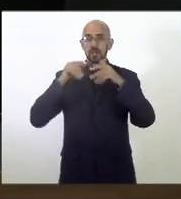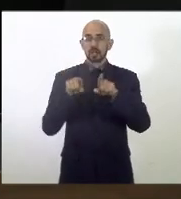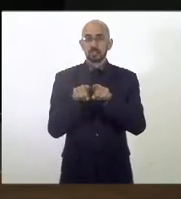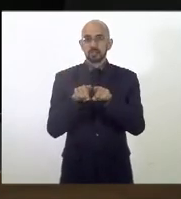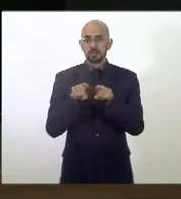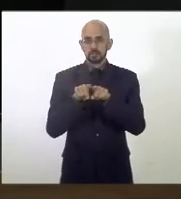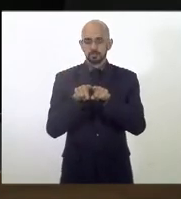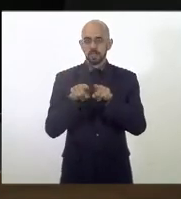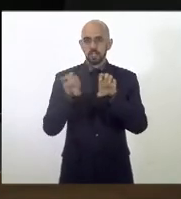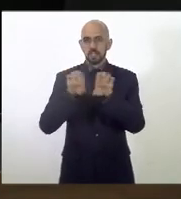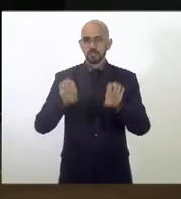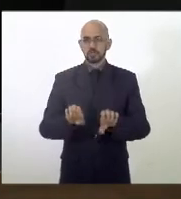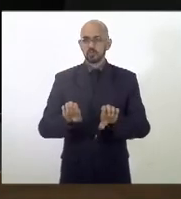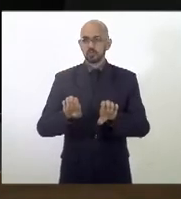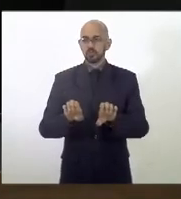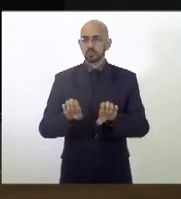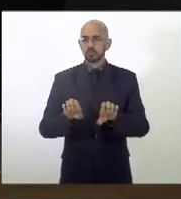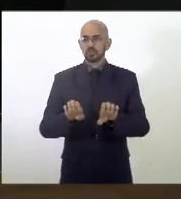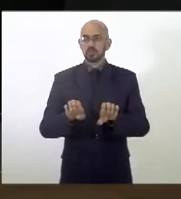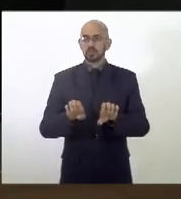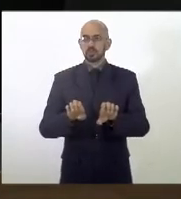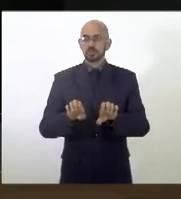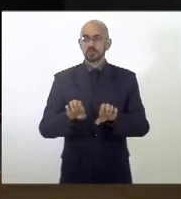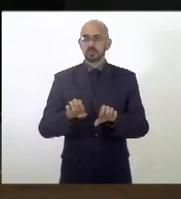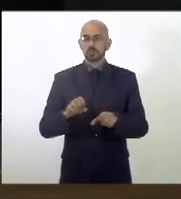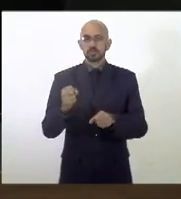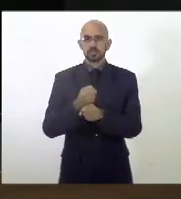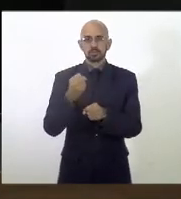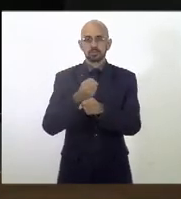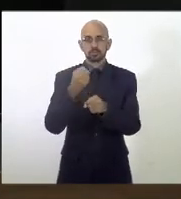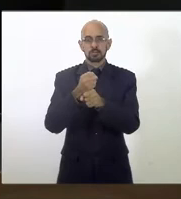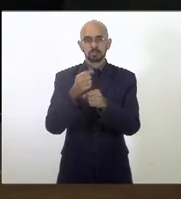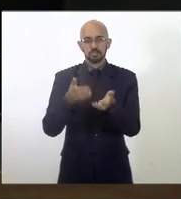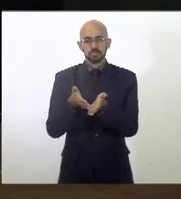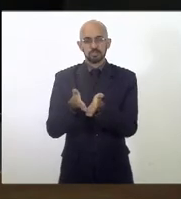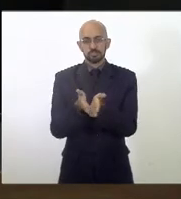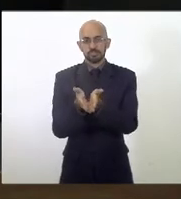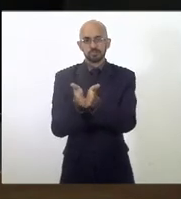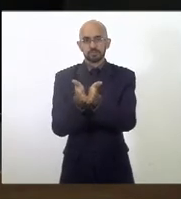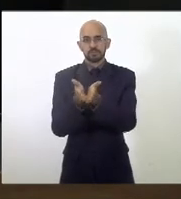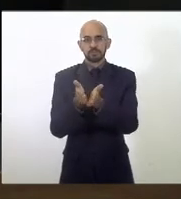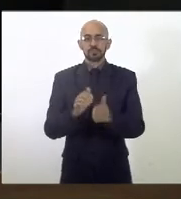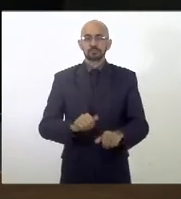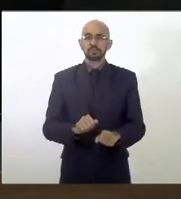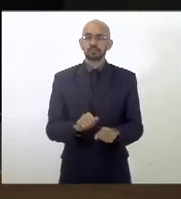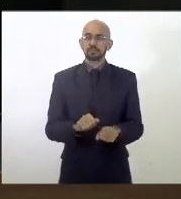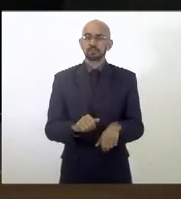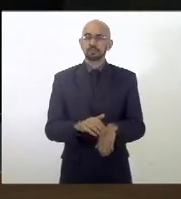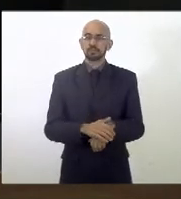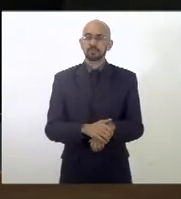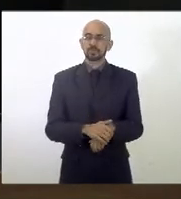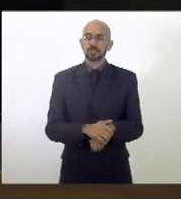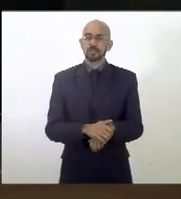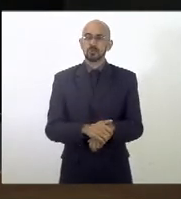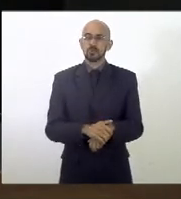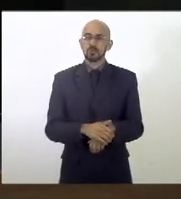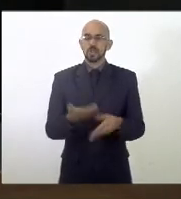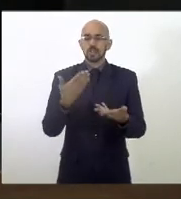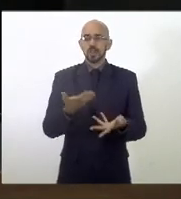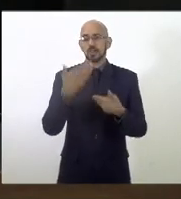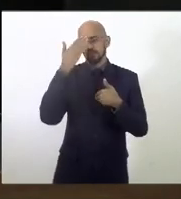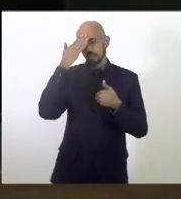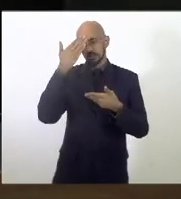nas nossas estruturas, nos estaleiros que estão subutilizados no Estado. Quero também aqui